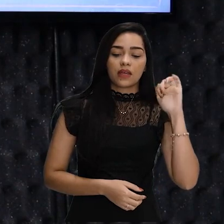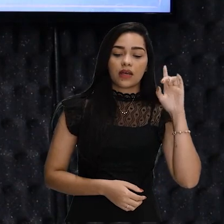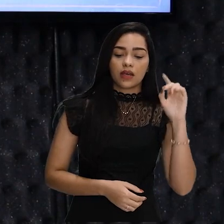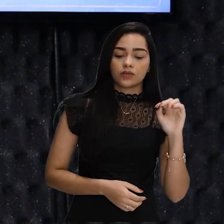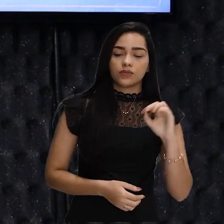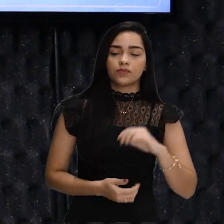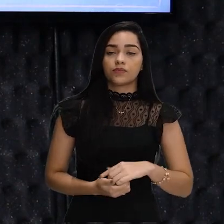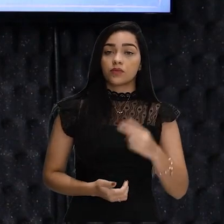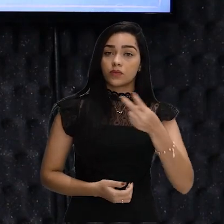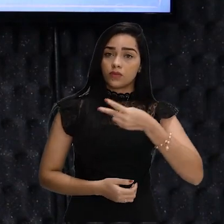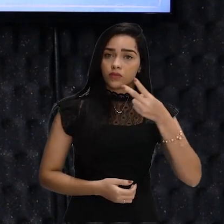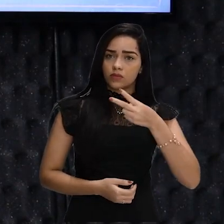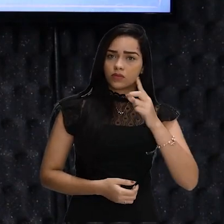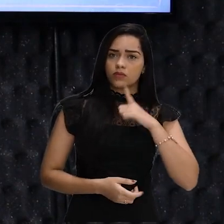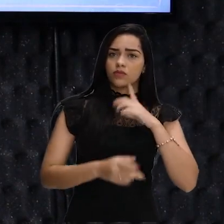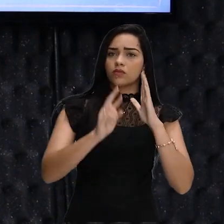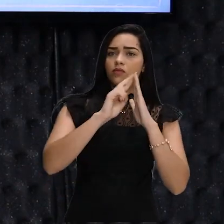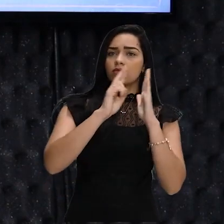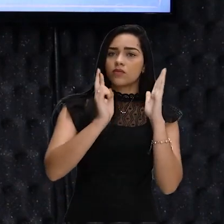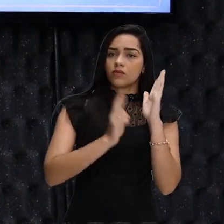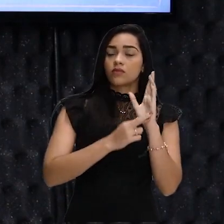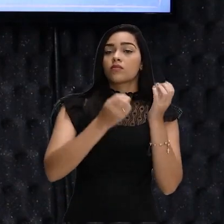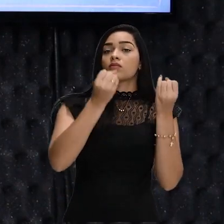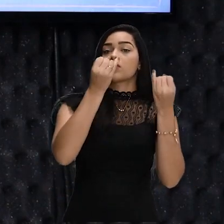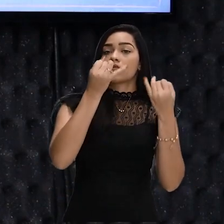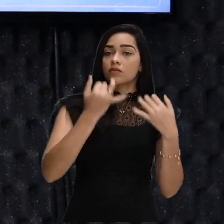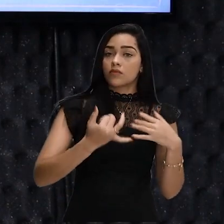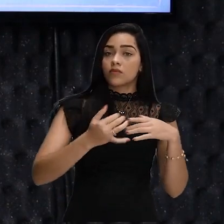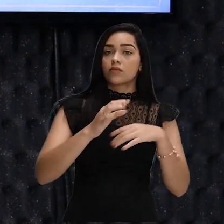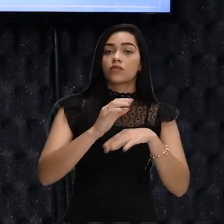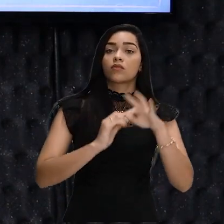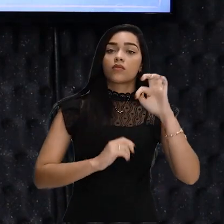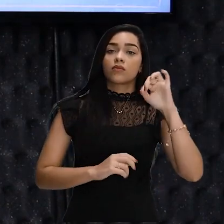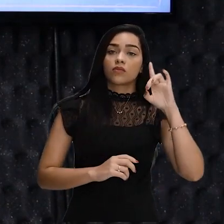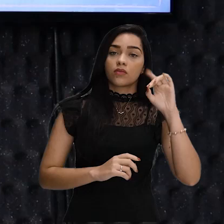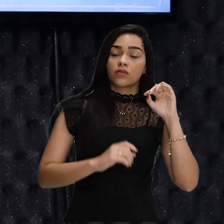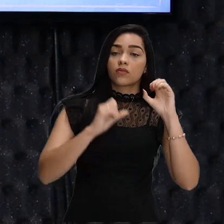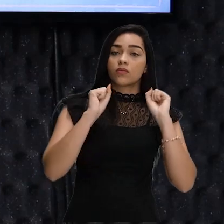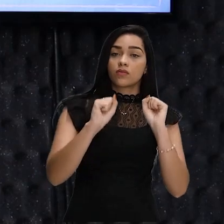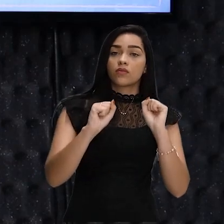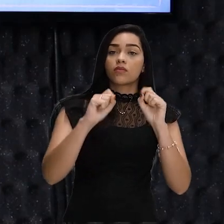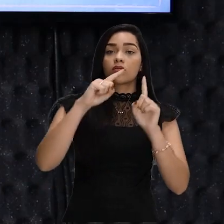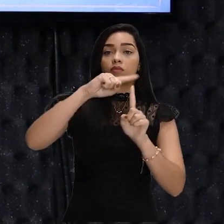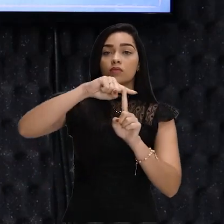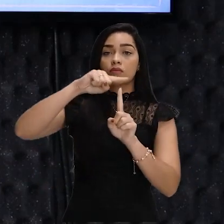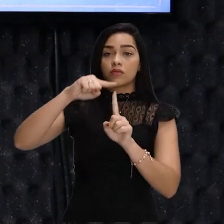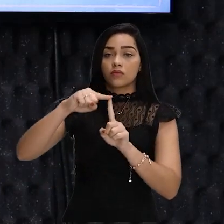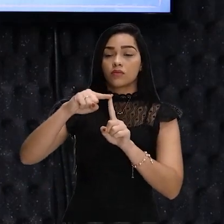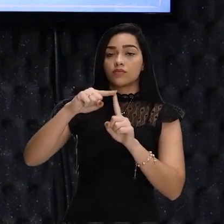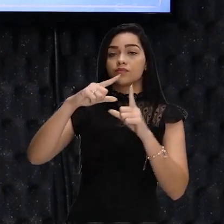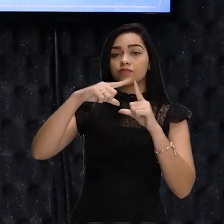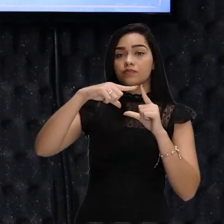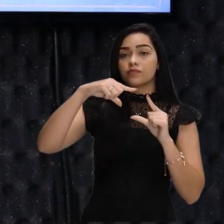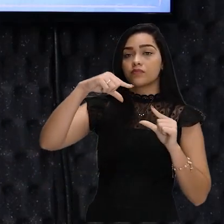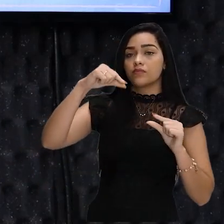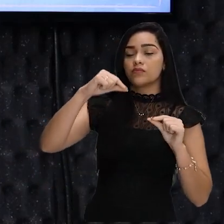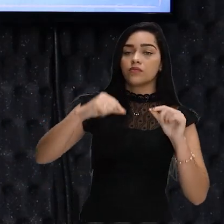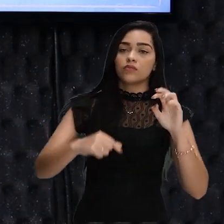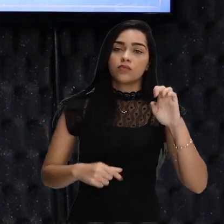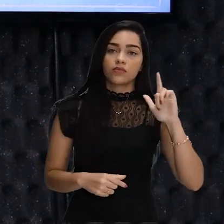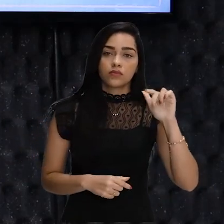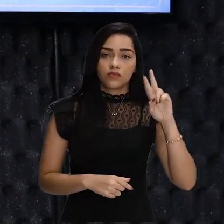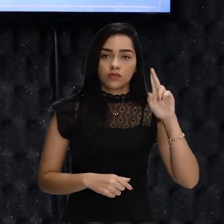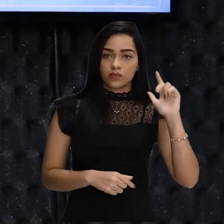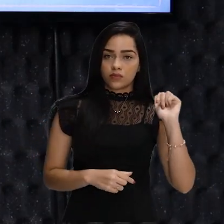pessoal. O segundo critério diz que o tecido epitelial ele pode ser classificado quanto ao formato da célula.